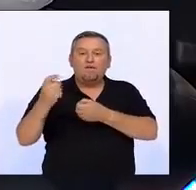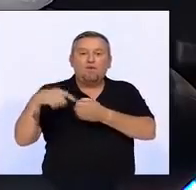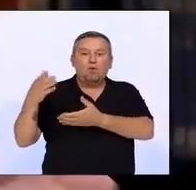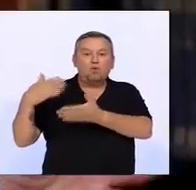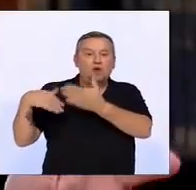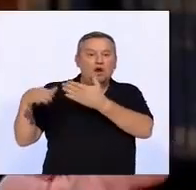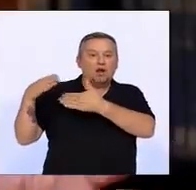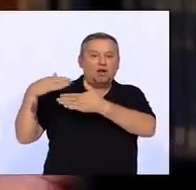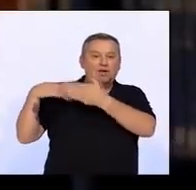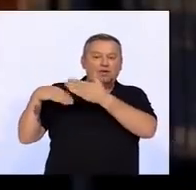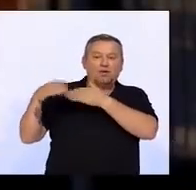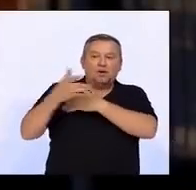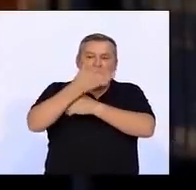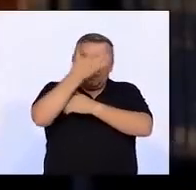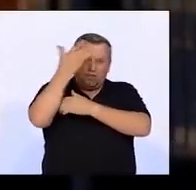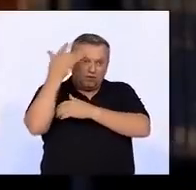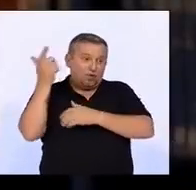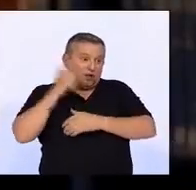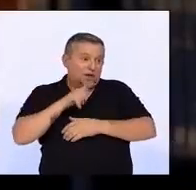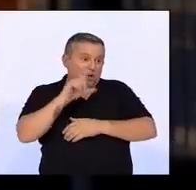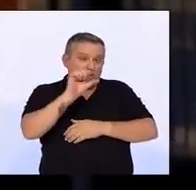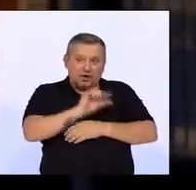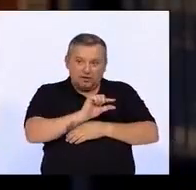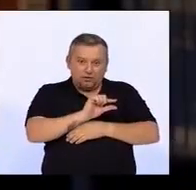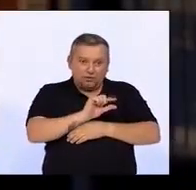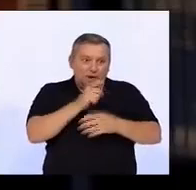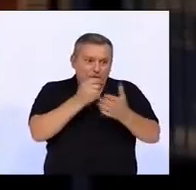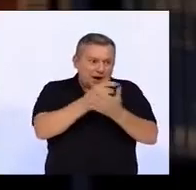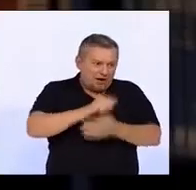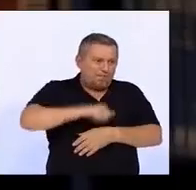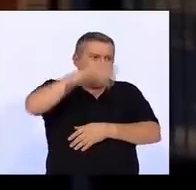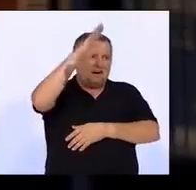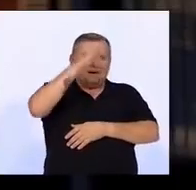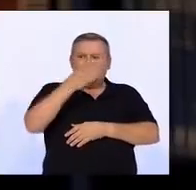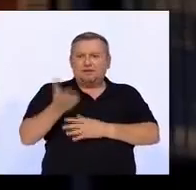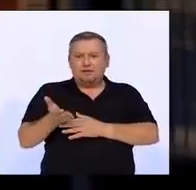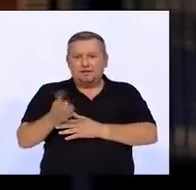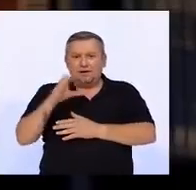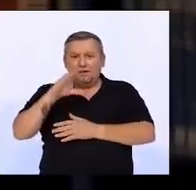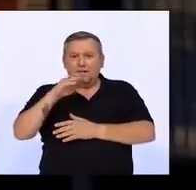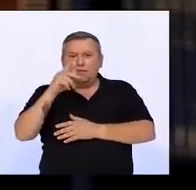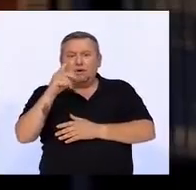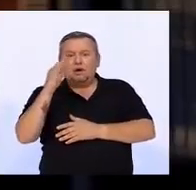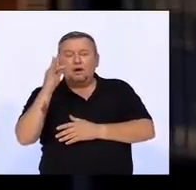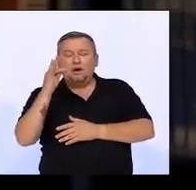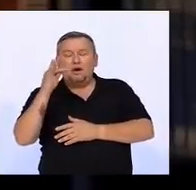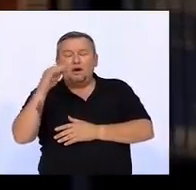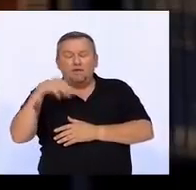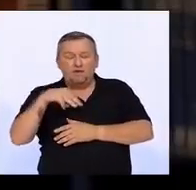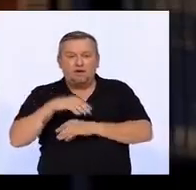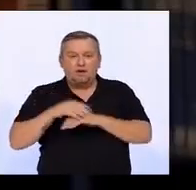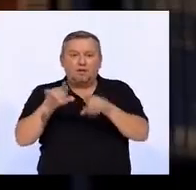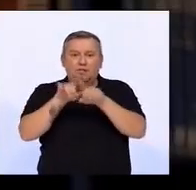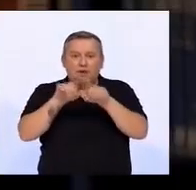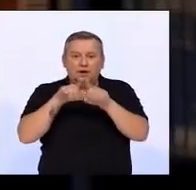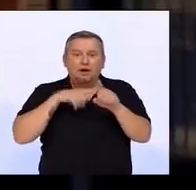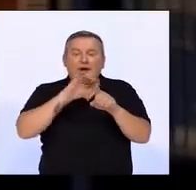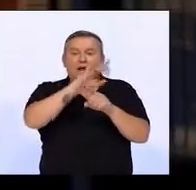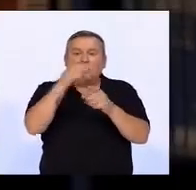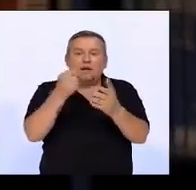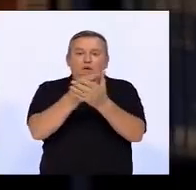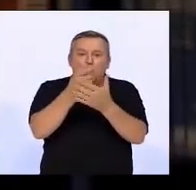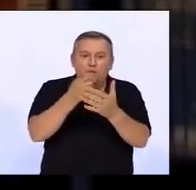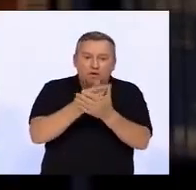incrível, quer dizer, a pessoa que ganha menos paga mais através da CPMF. Em cada compra que ela faz, ela vai ter